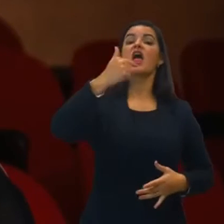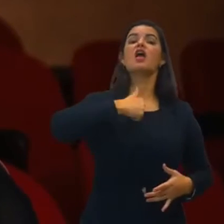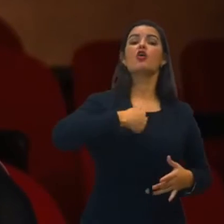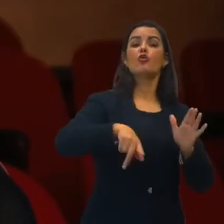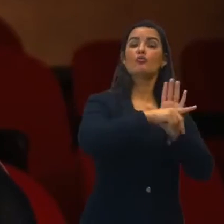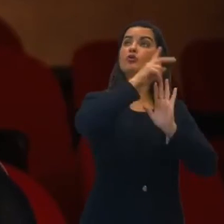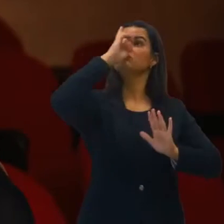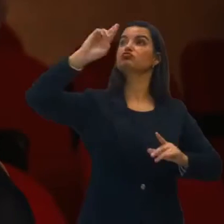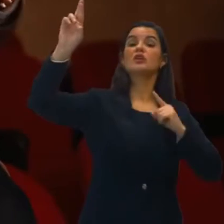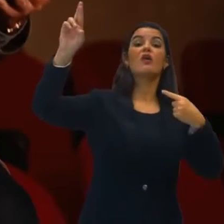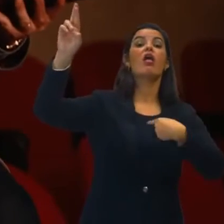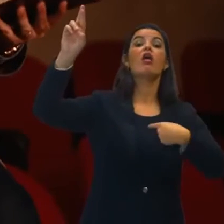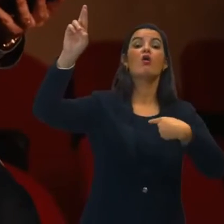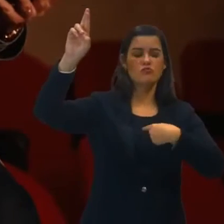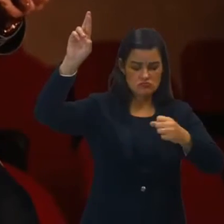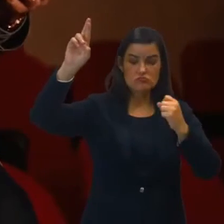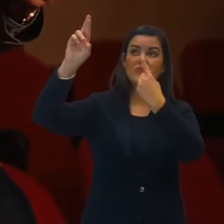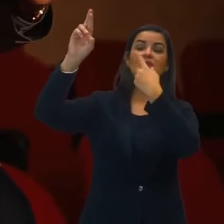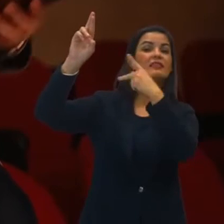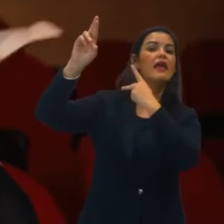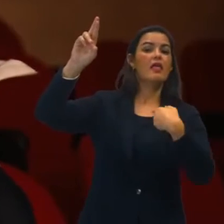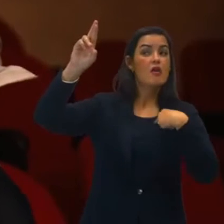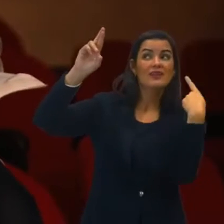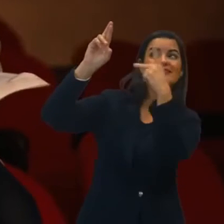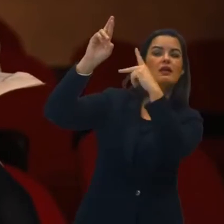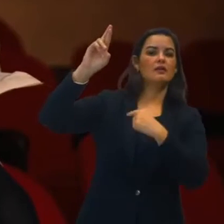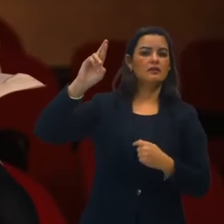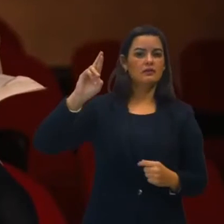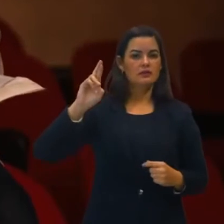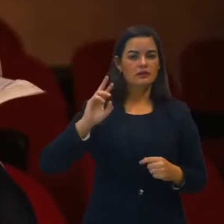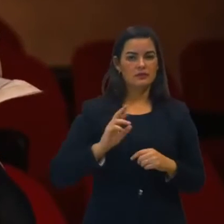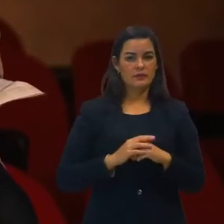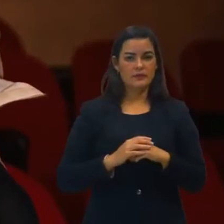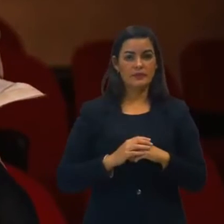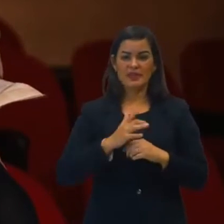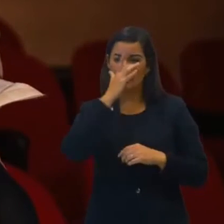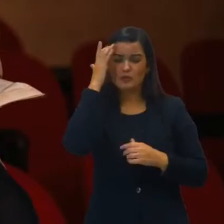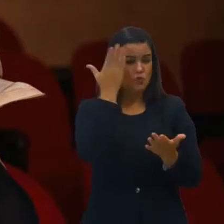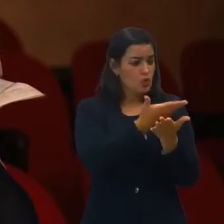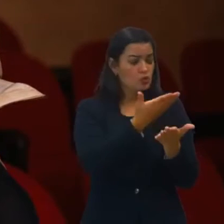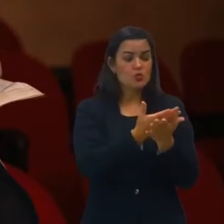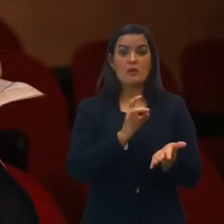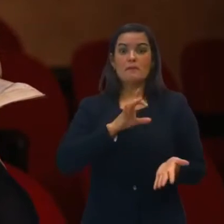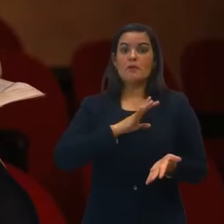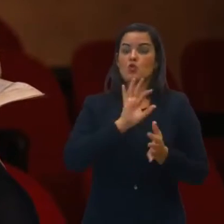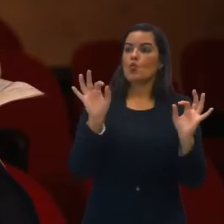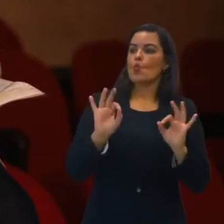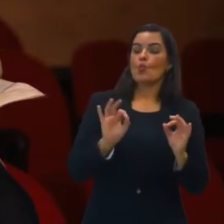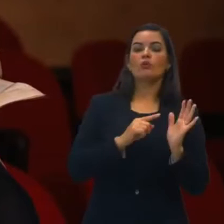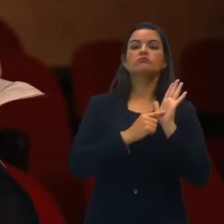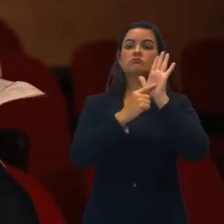Senhor, eu sou do Senhor, eu sou do Senhor, eu sou do Senhor. O estudante não terá medo de se apresentar